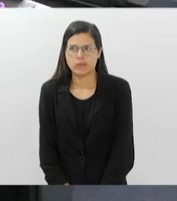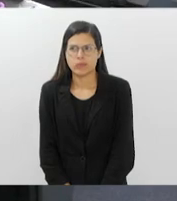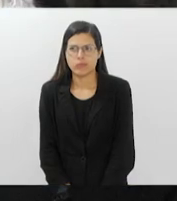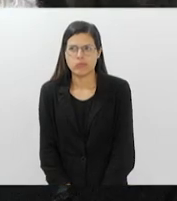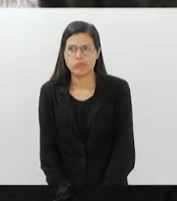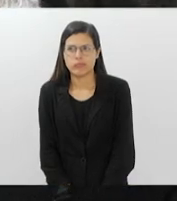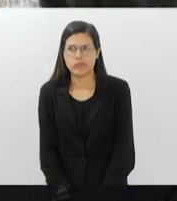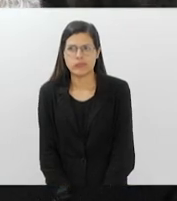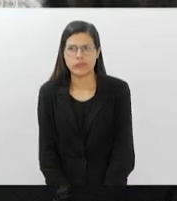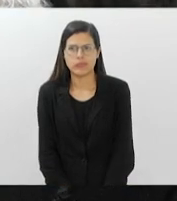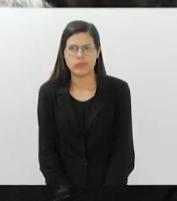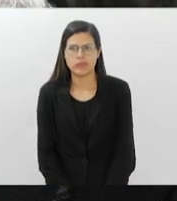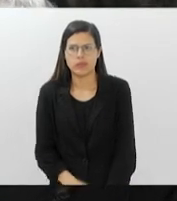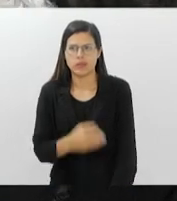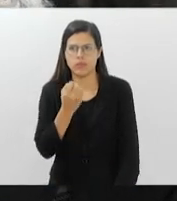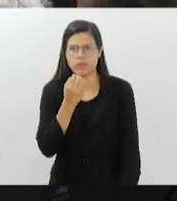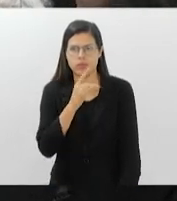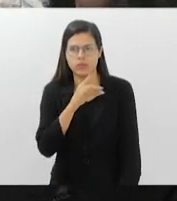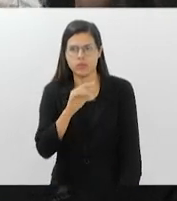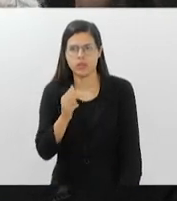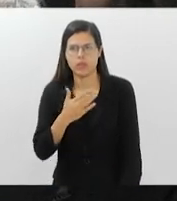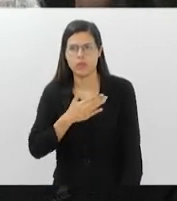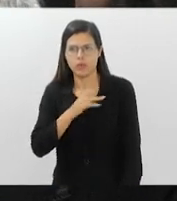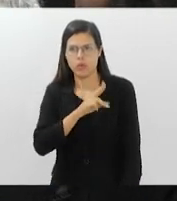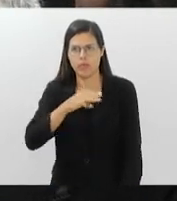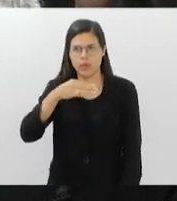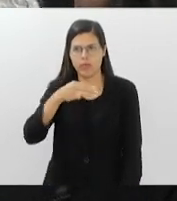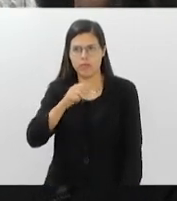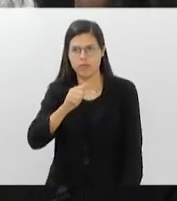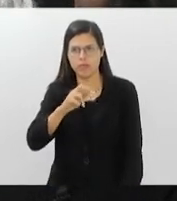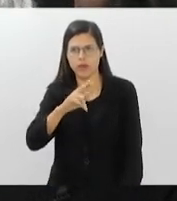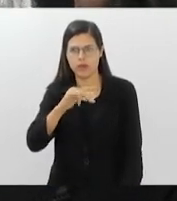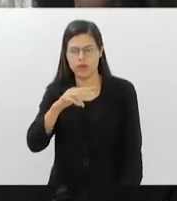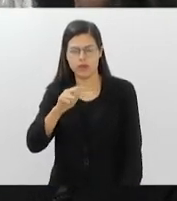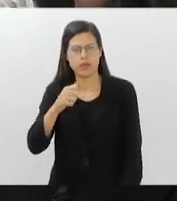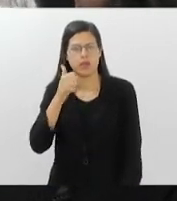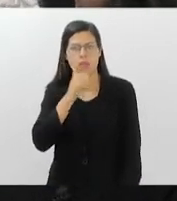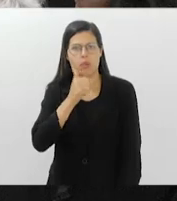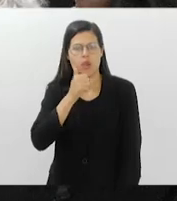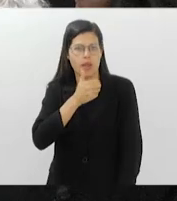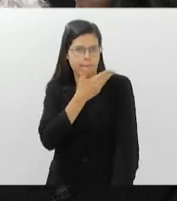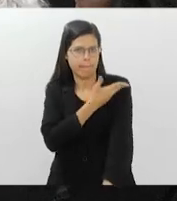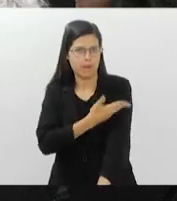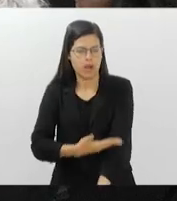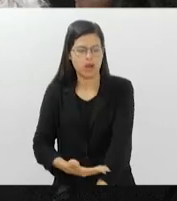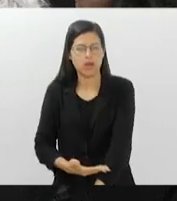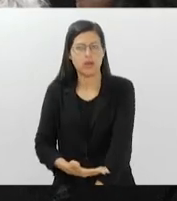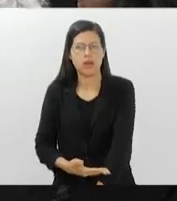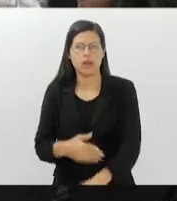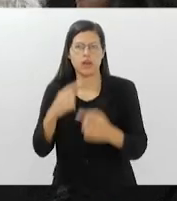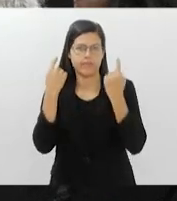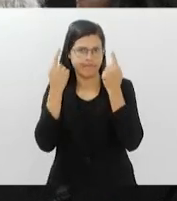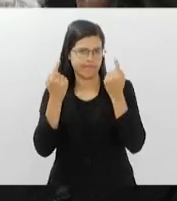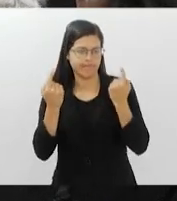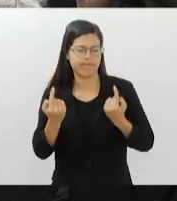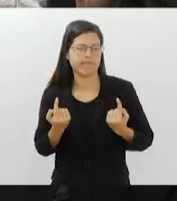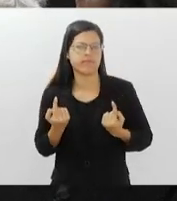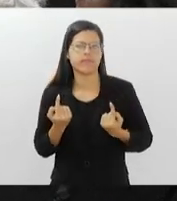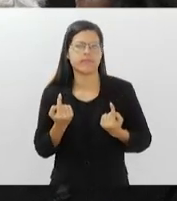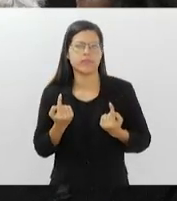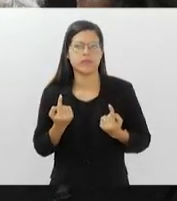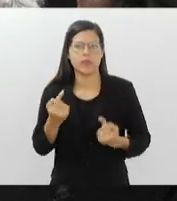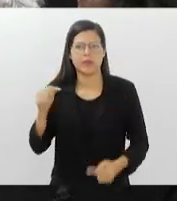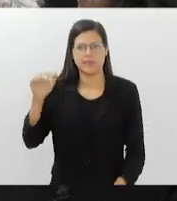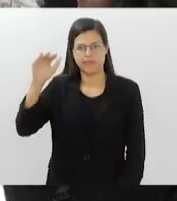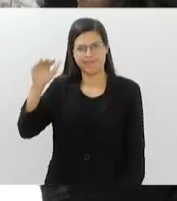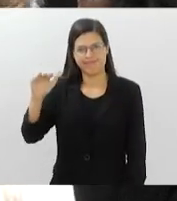você bom dia meu nome é Mariana Eu sou uma mulher branca tenho cabelo enrolado eh sou